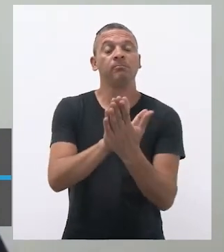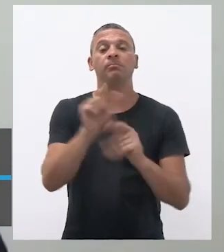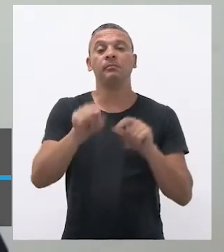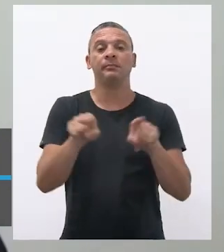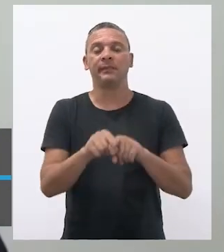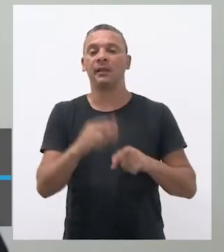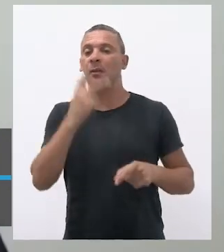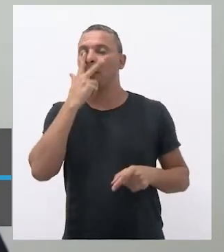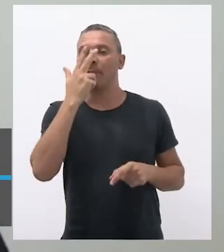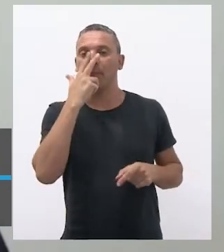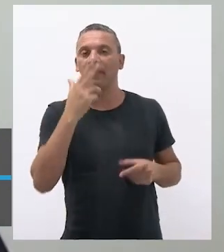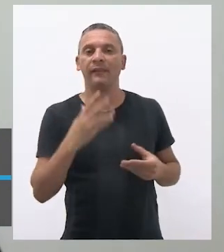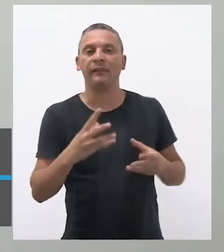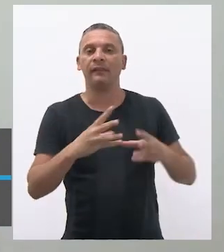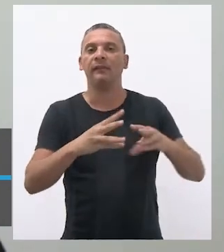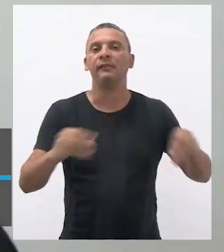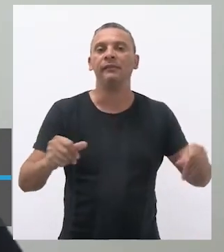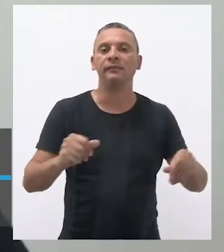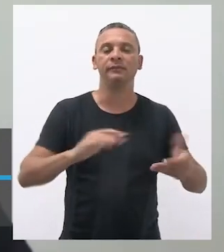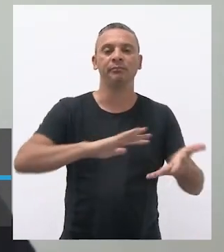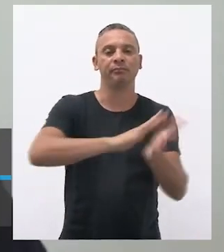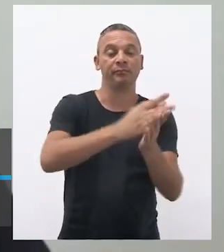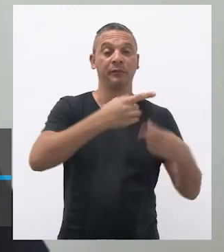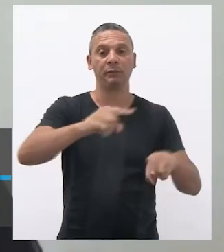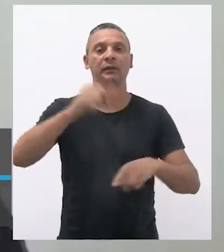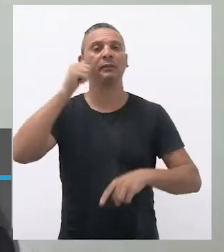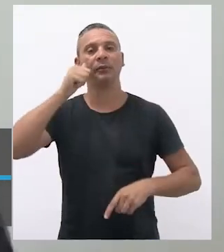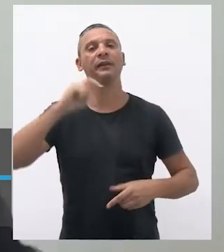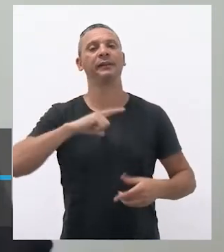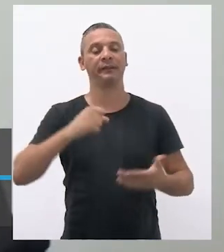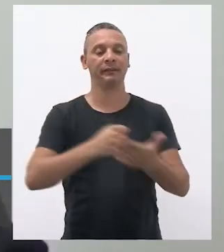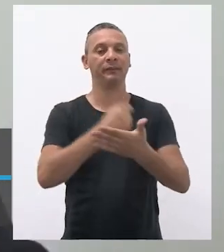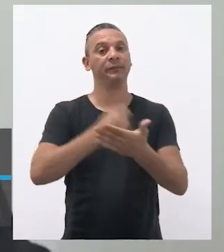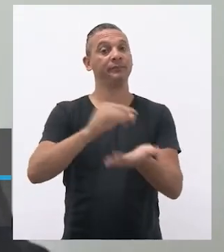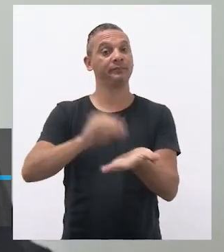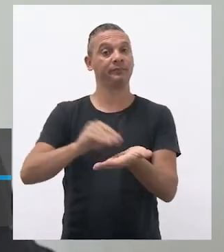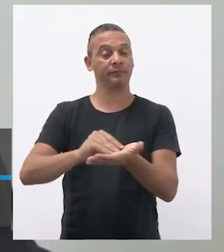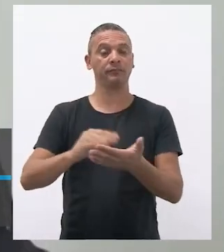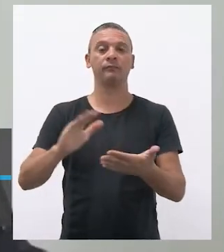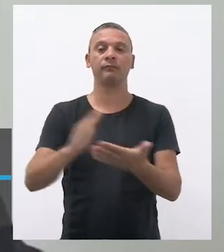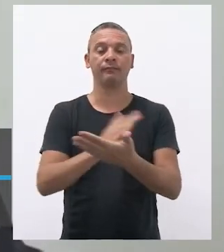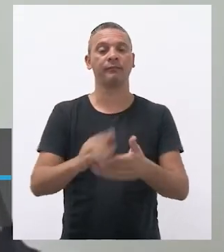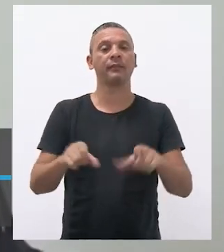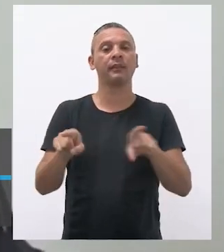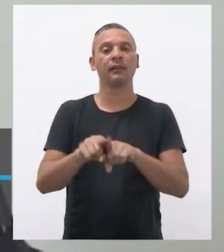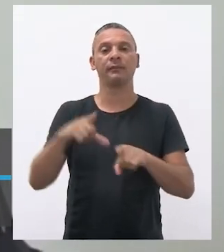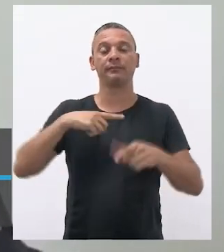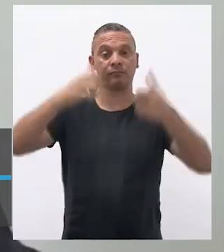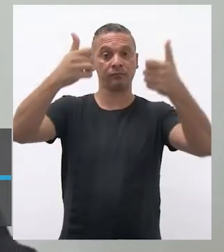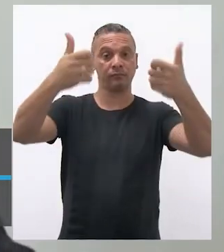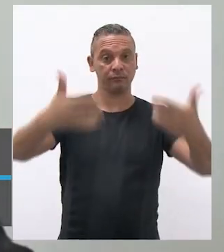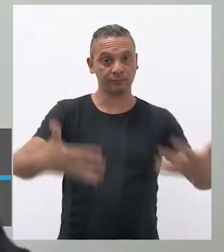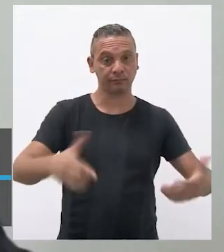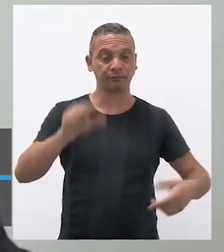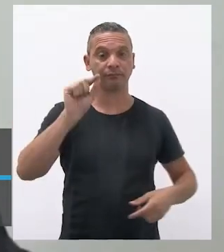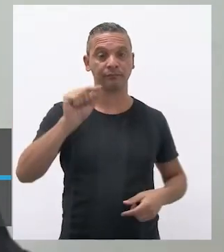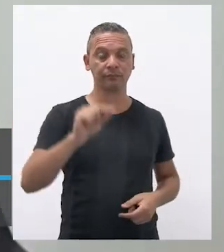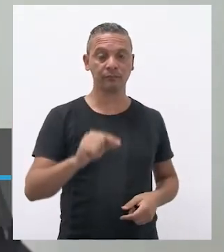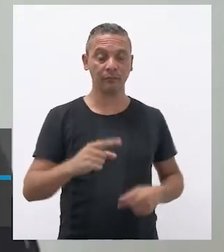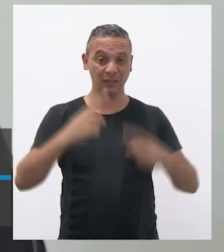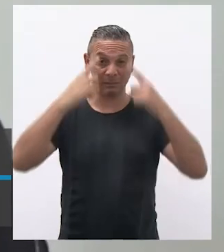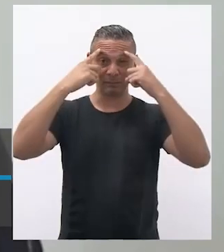de gênero, ao tempo que também é uma consequência dessa discriminação. E reconhece, dessa forma, que não há como